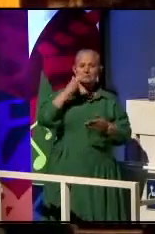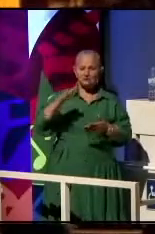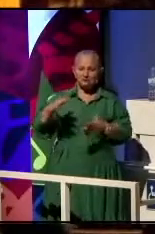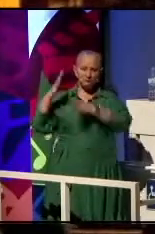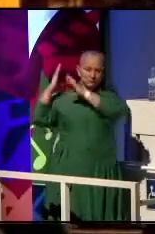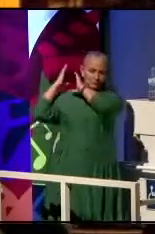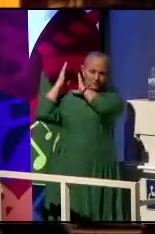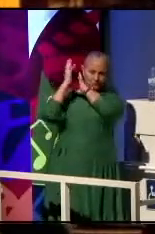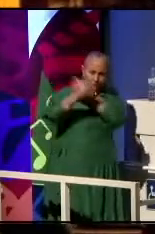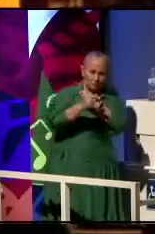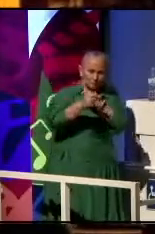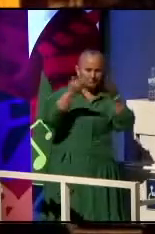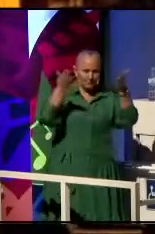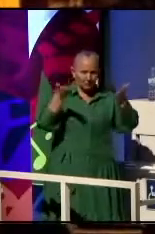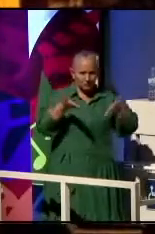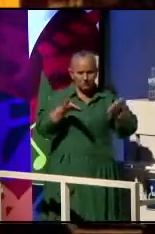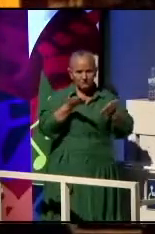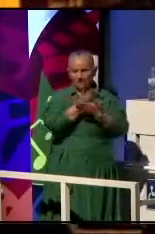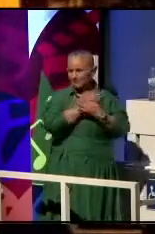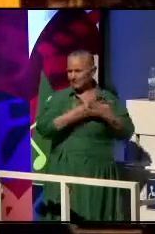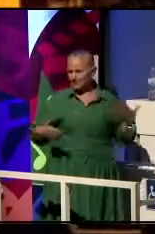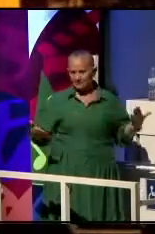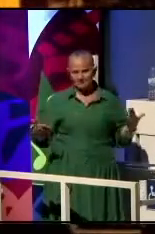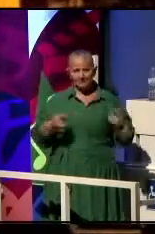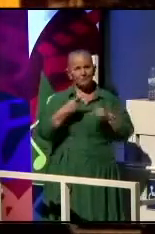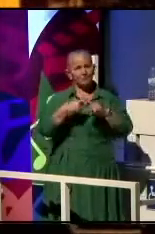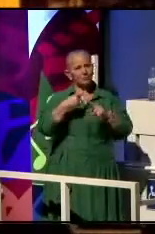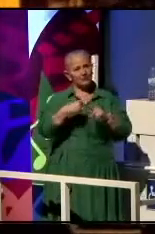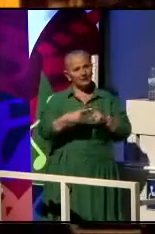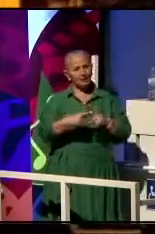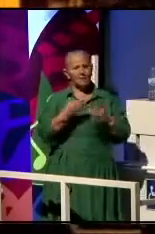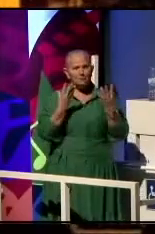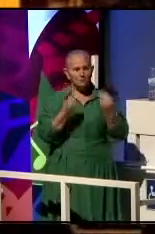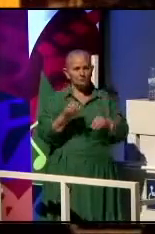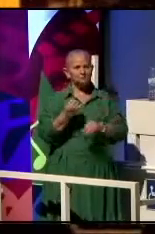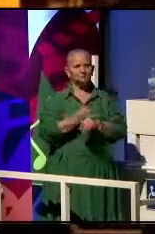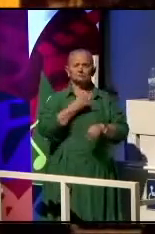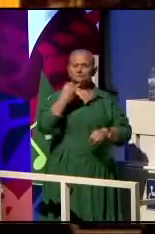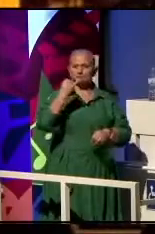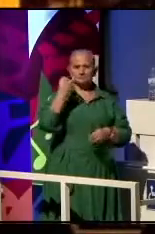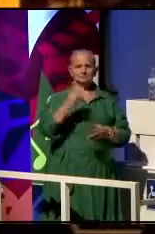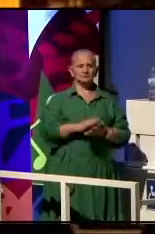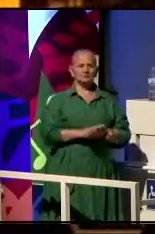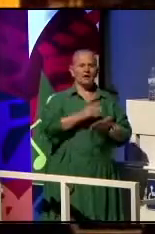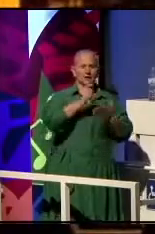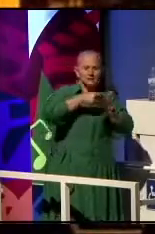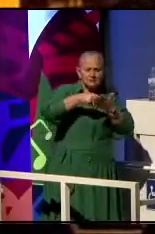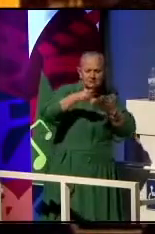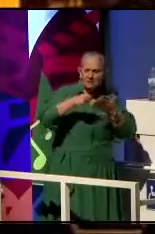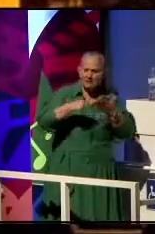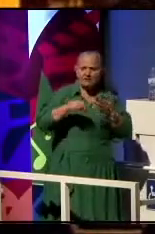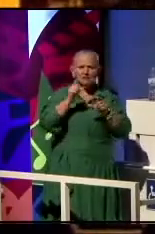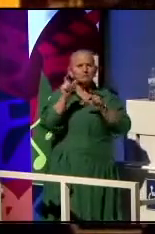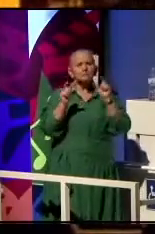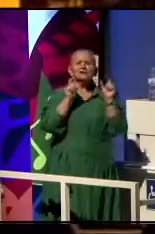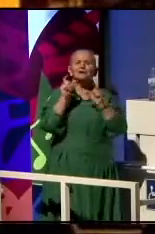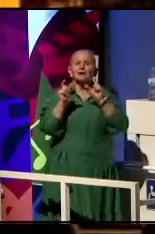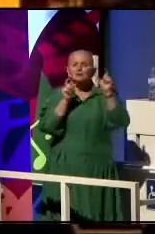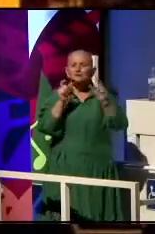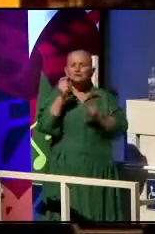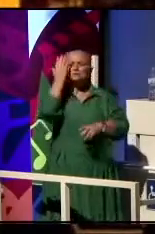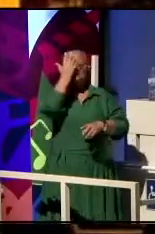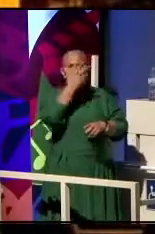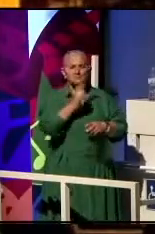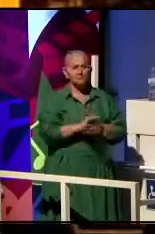rica que é a música popular brasileira. Ela é rica tanto na letra quanto na melodia. E os ritmos variados. Ela representa esse Brasil